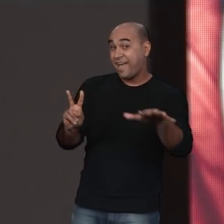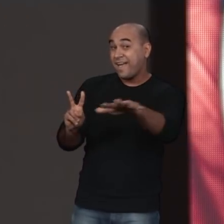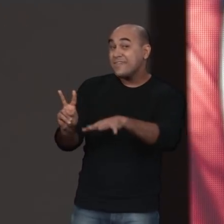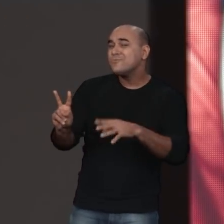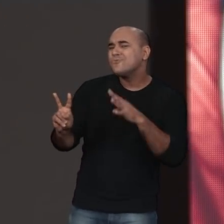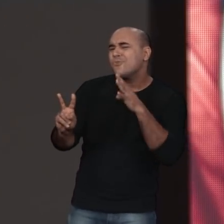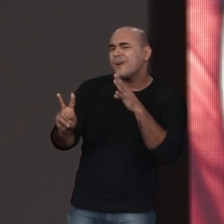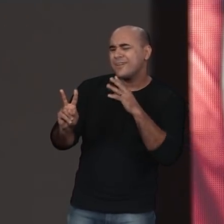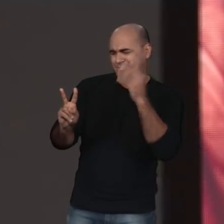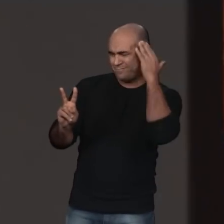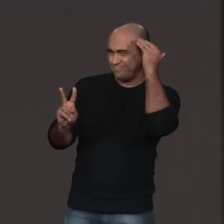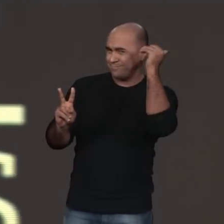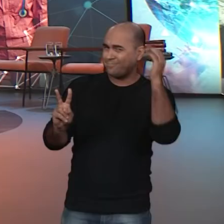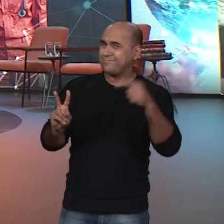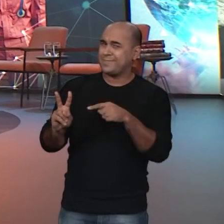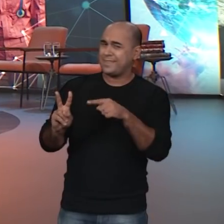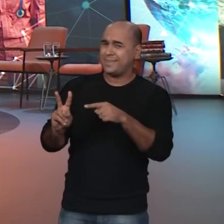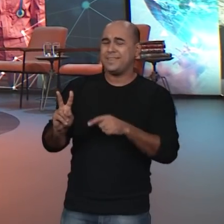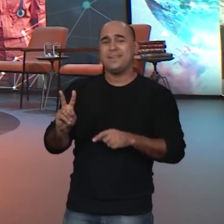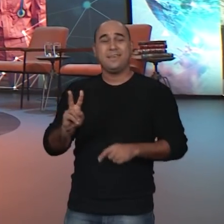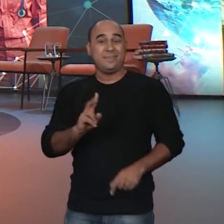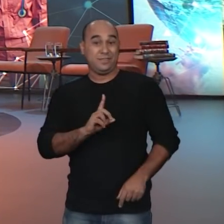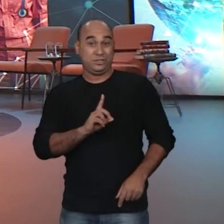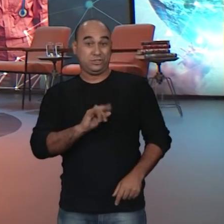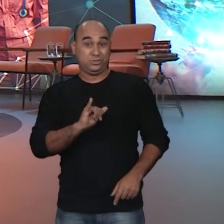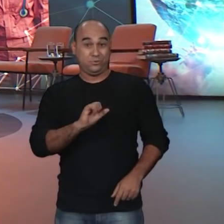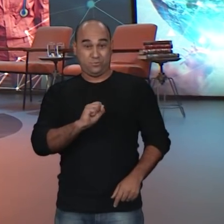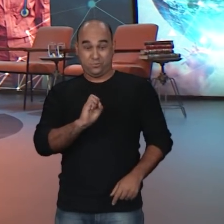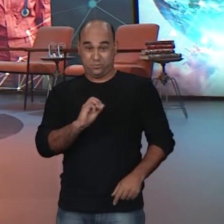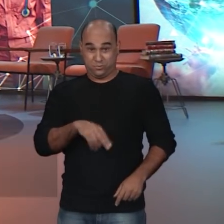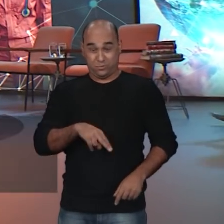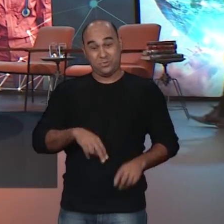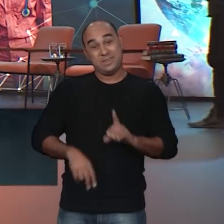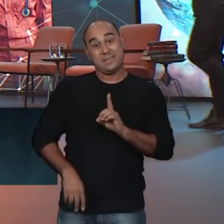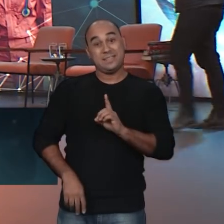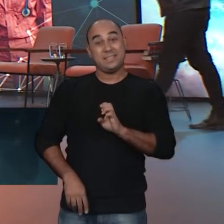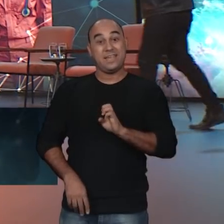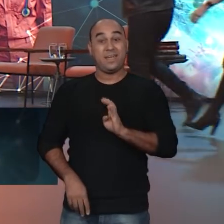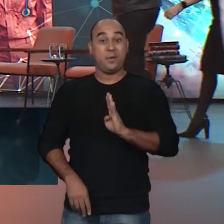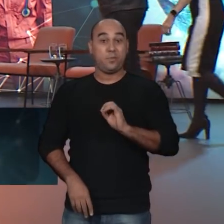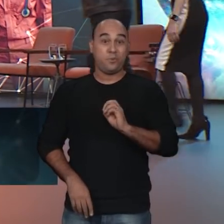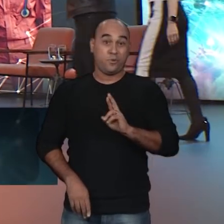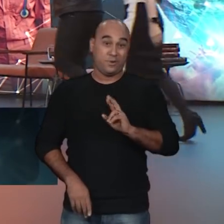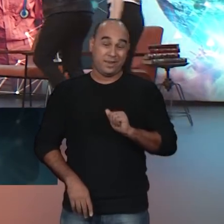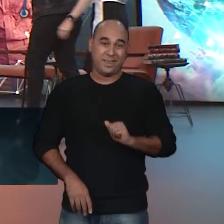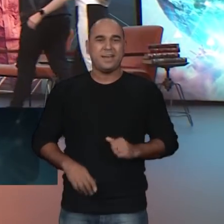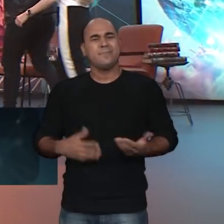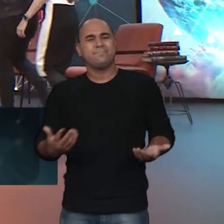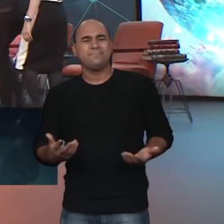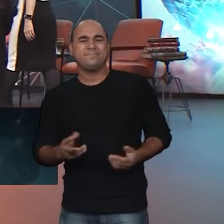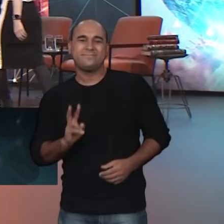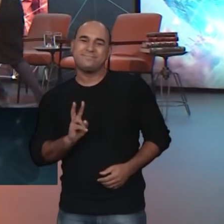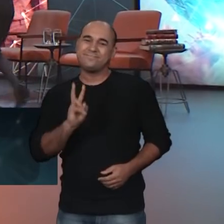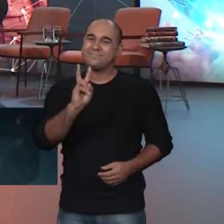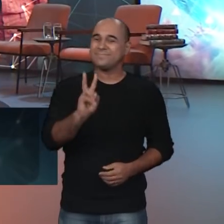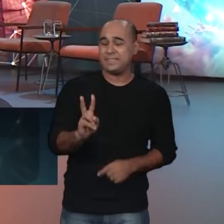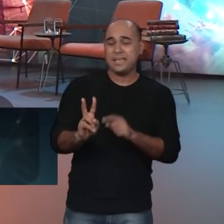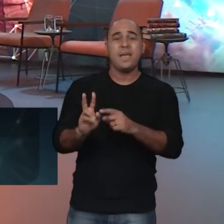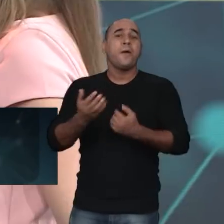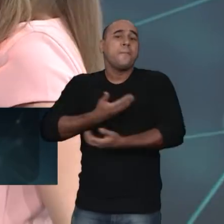queria chamar eles aqui para o estúdio, que é o Dilson e a Débora. Estão sem o bebê hoje, né? Deve estar com o